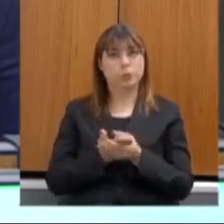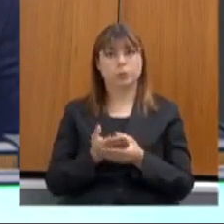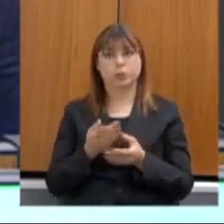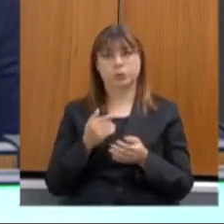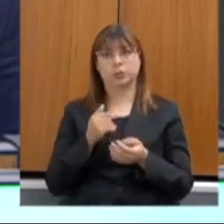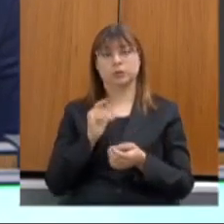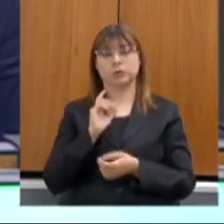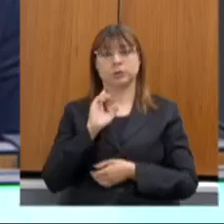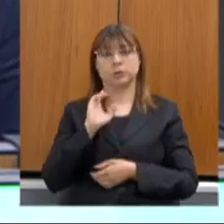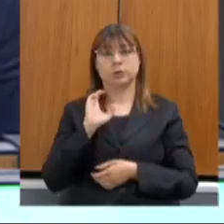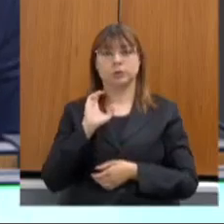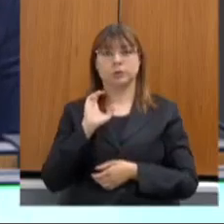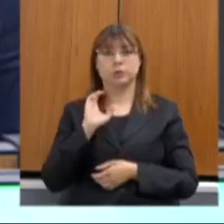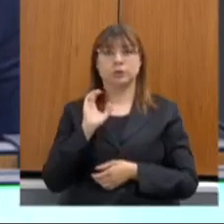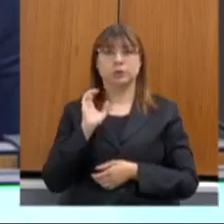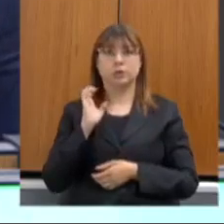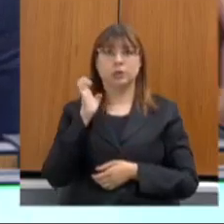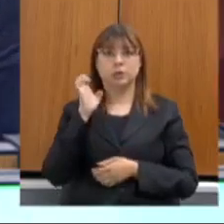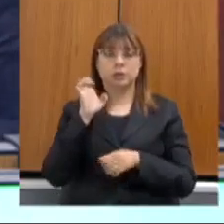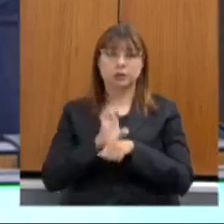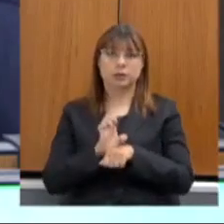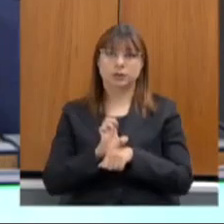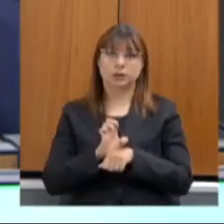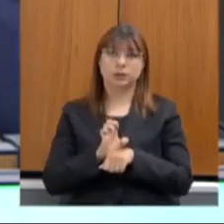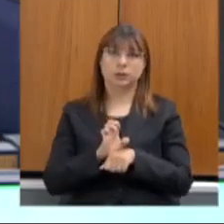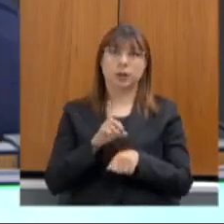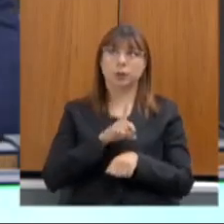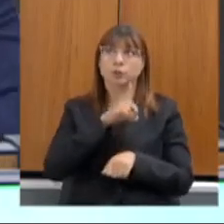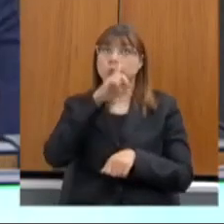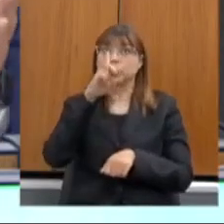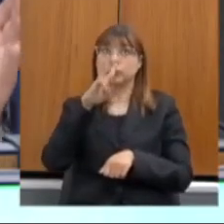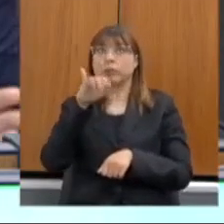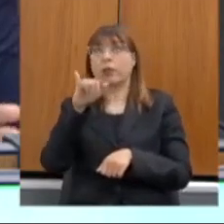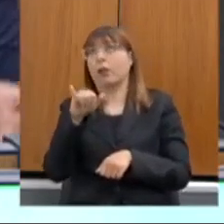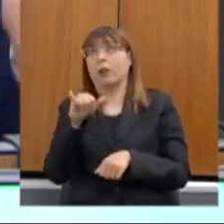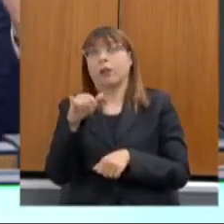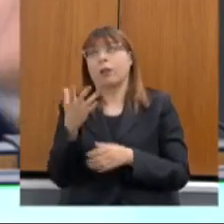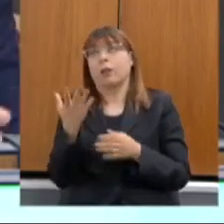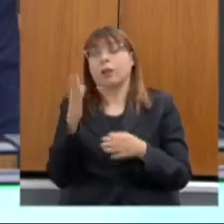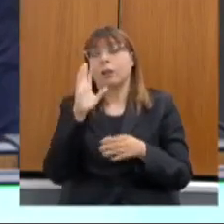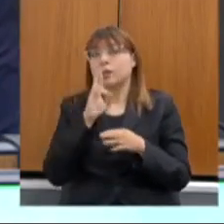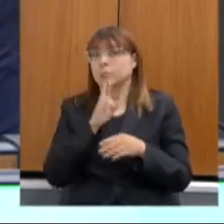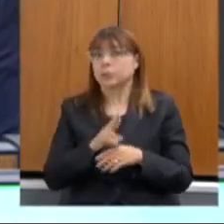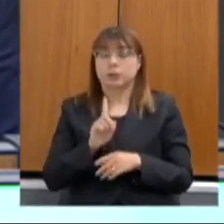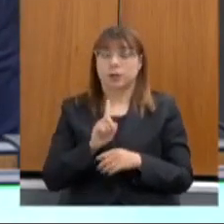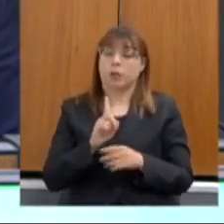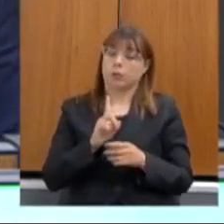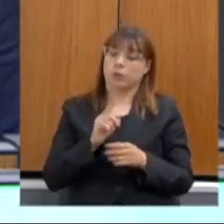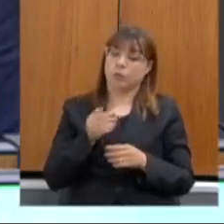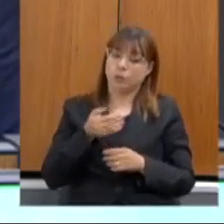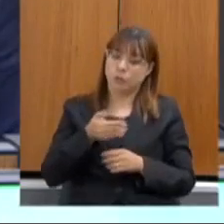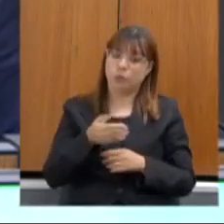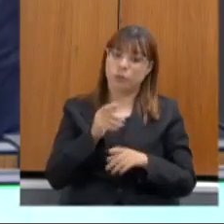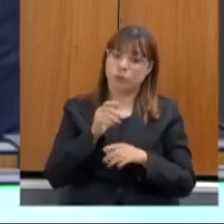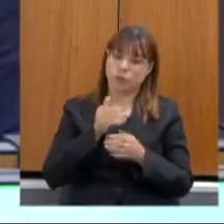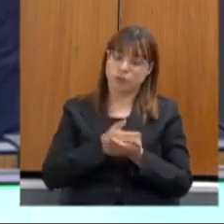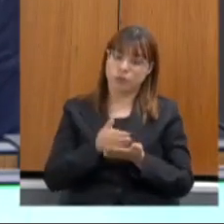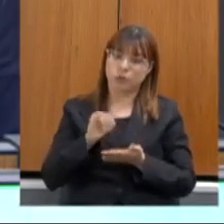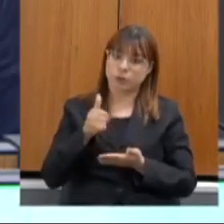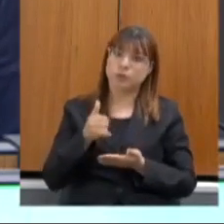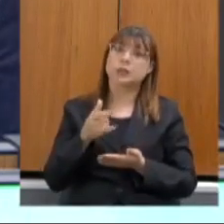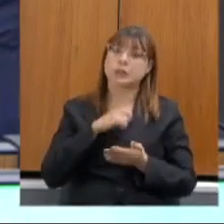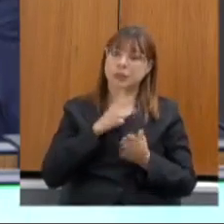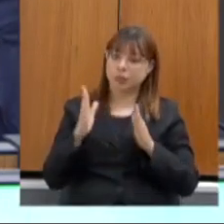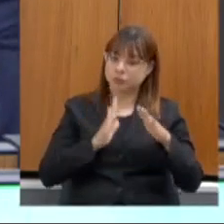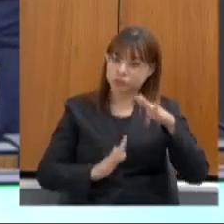ter ar a data de algum dia para o estado responder o estado a partir de Janeiro terá prazo para